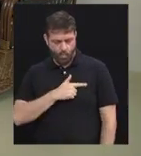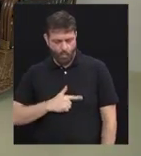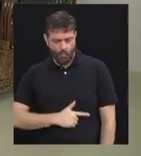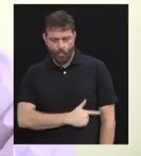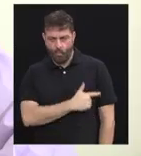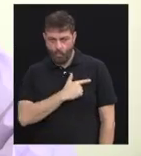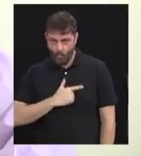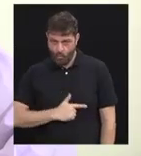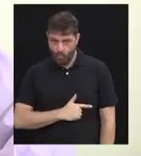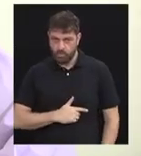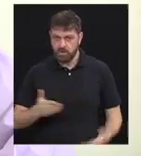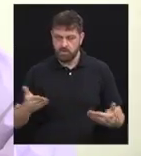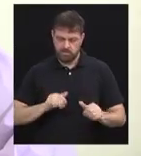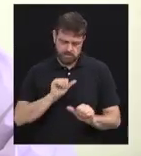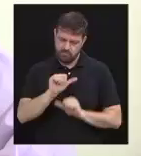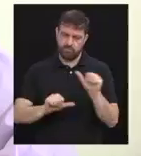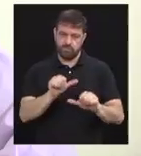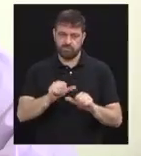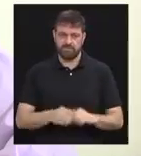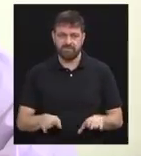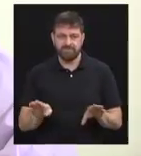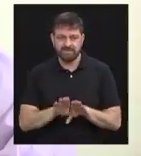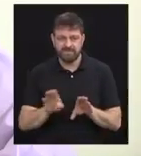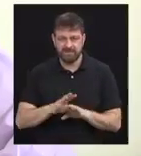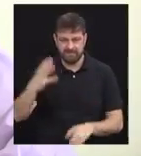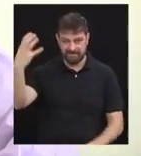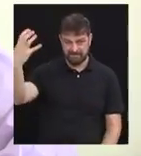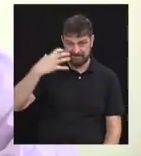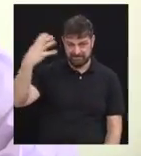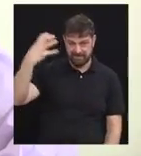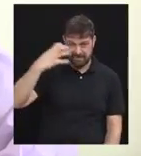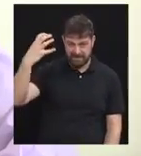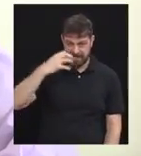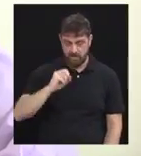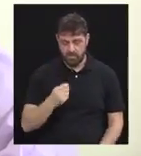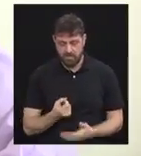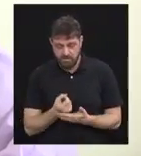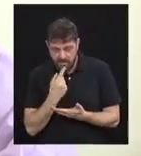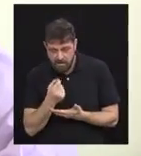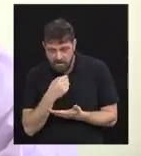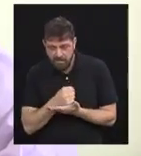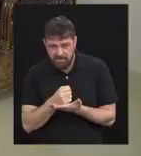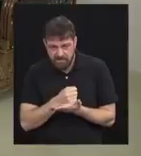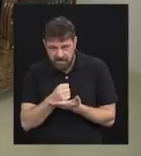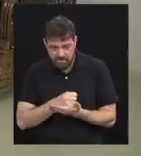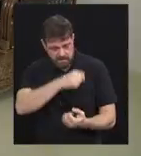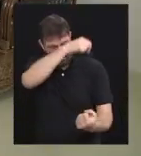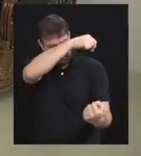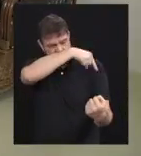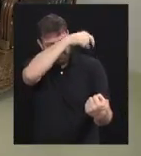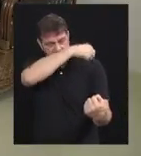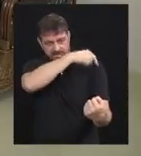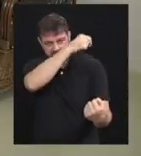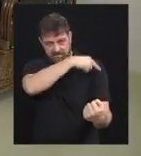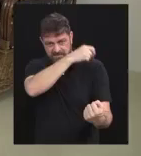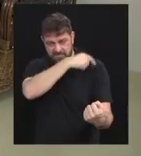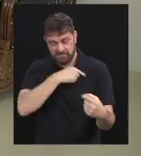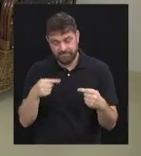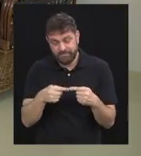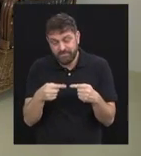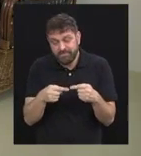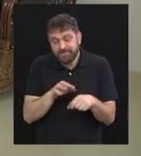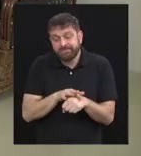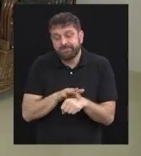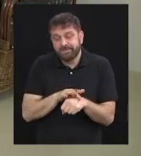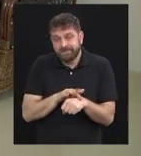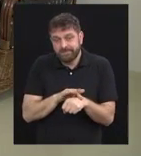muito menos. E no caso de radioterapia e quimioterapia, vai depender do estágio da doença. Exatamente. A quimioterapia vai